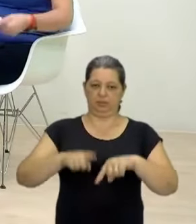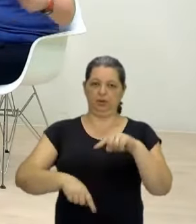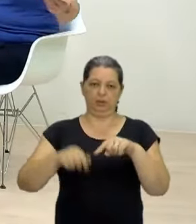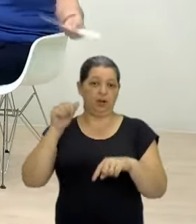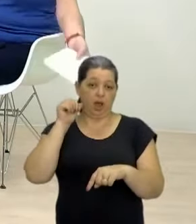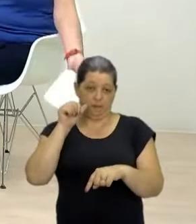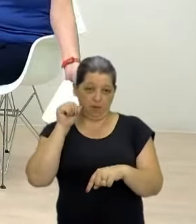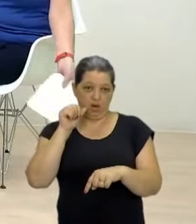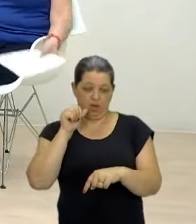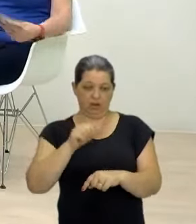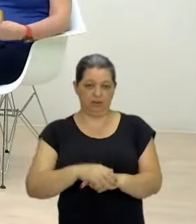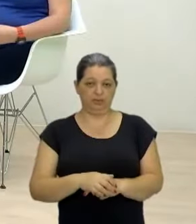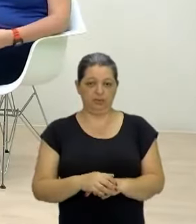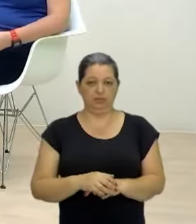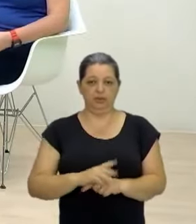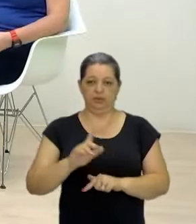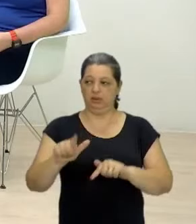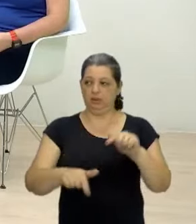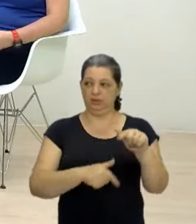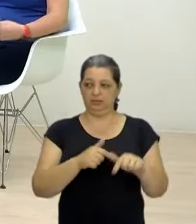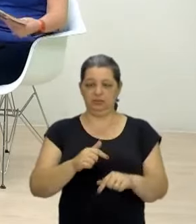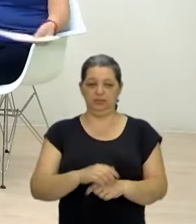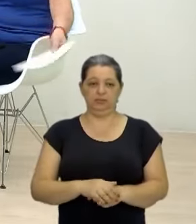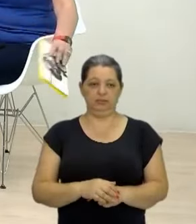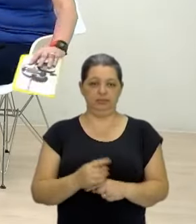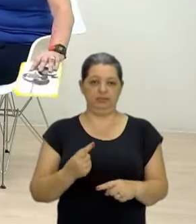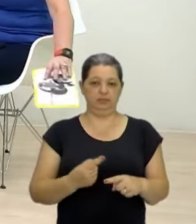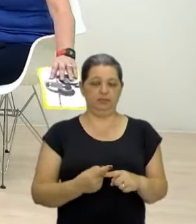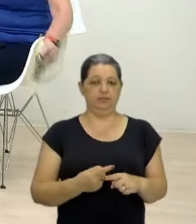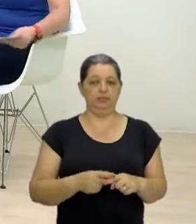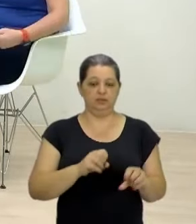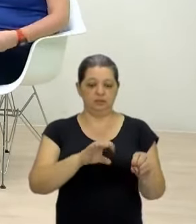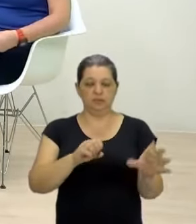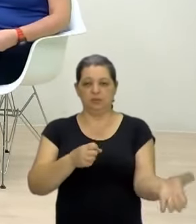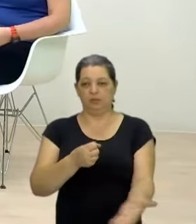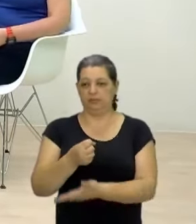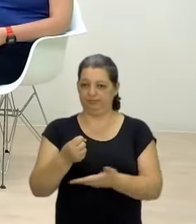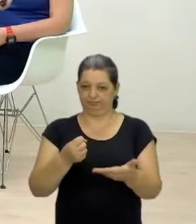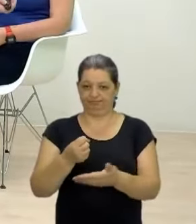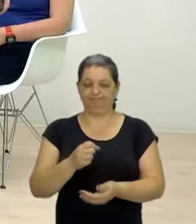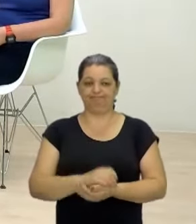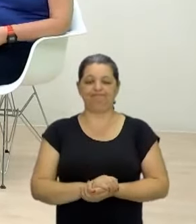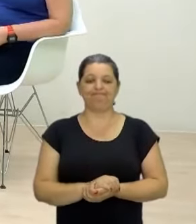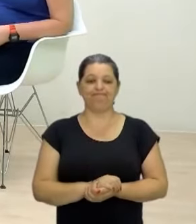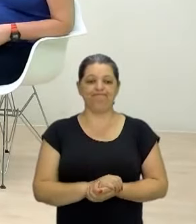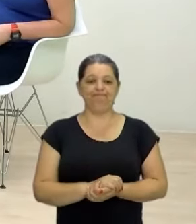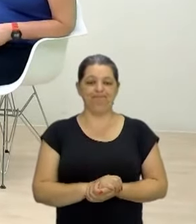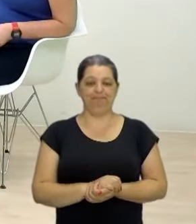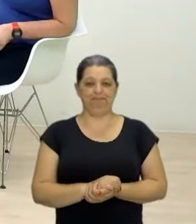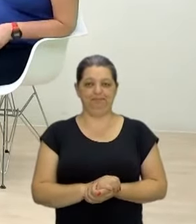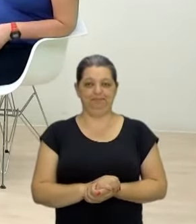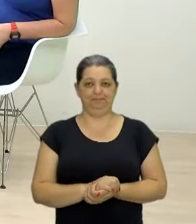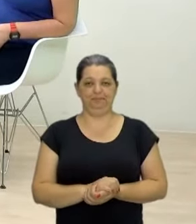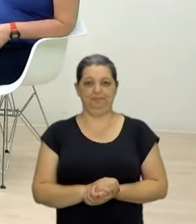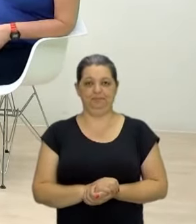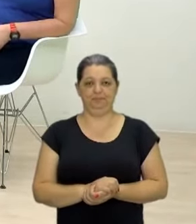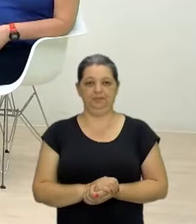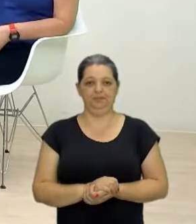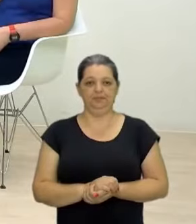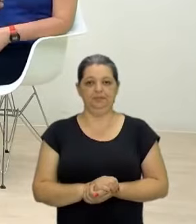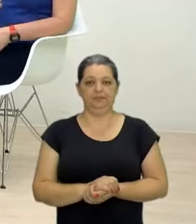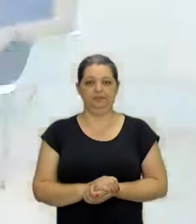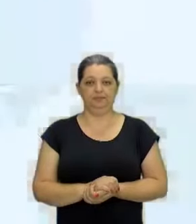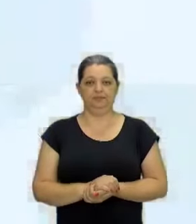né, desde a educação básica, né, a mais infantil. E aí, ó,